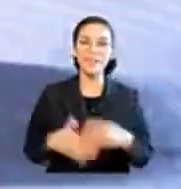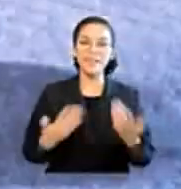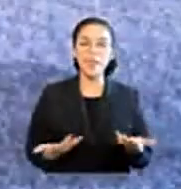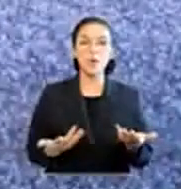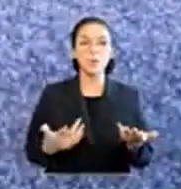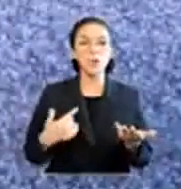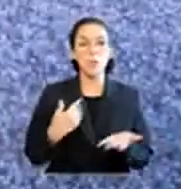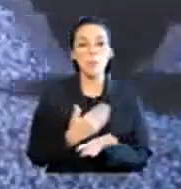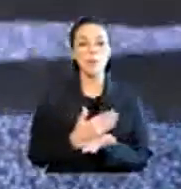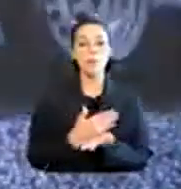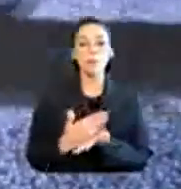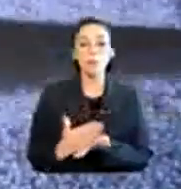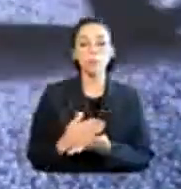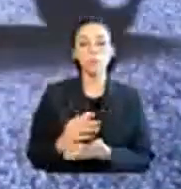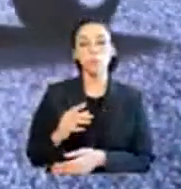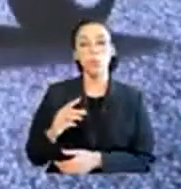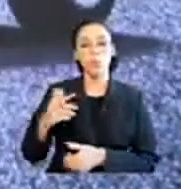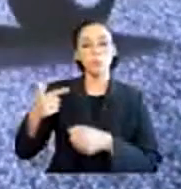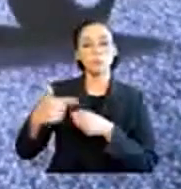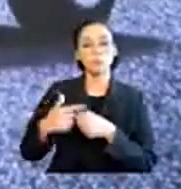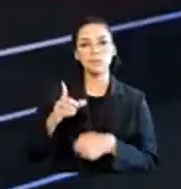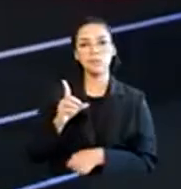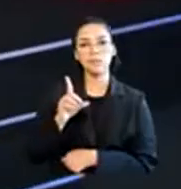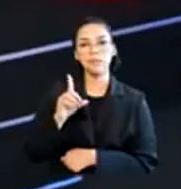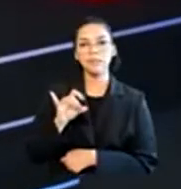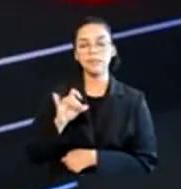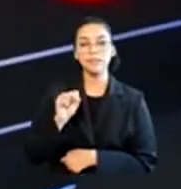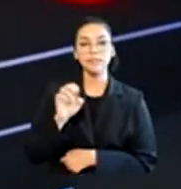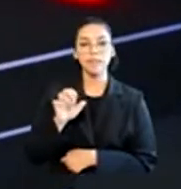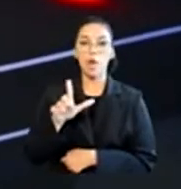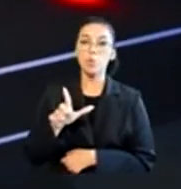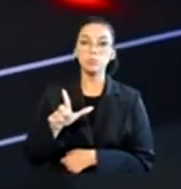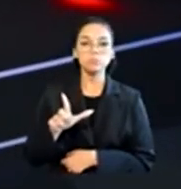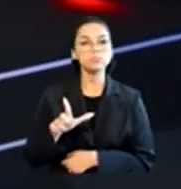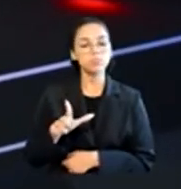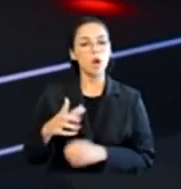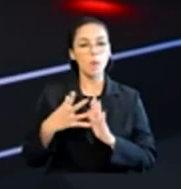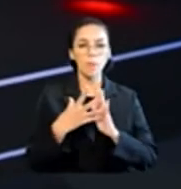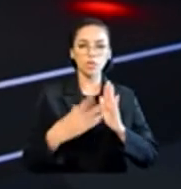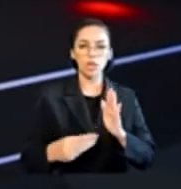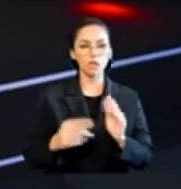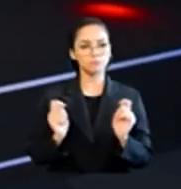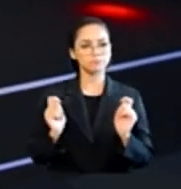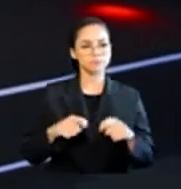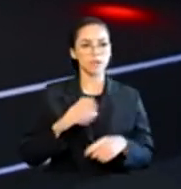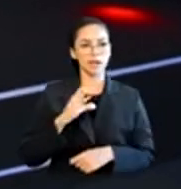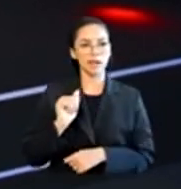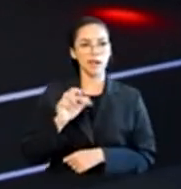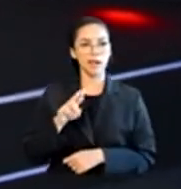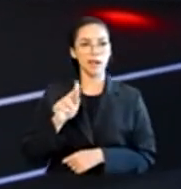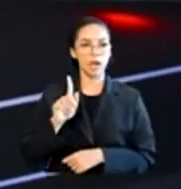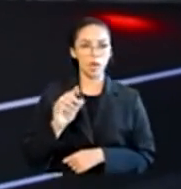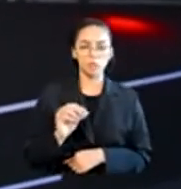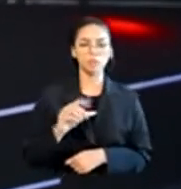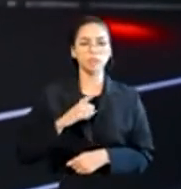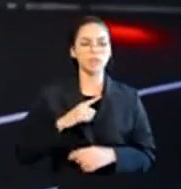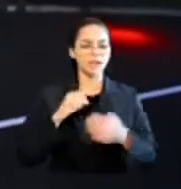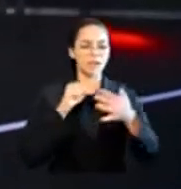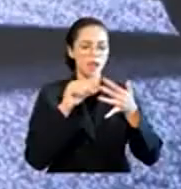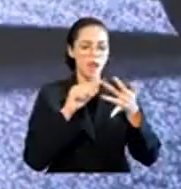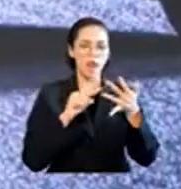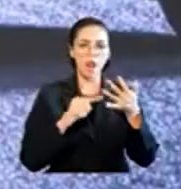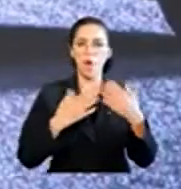versão diesel do novo Fiat Escudo, um modelo de máxima produtividade com muitos itens de conforto